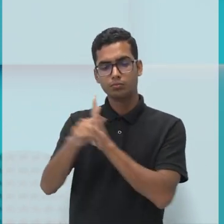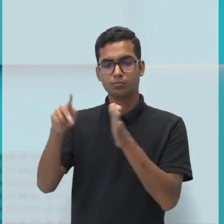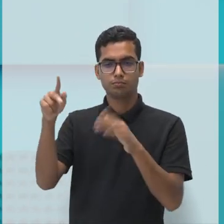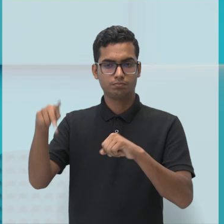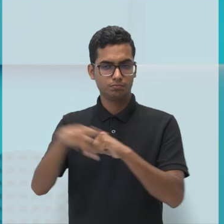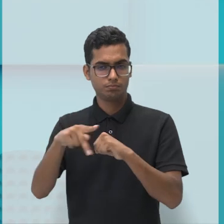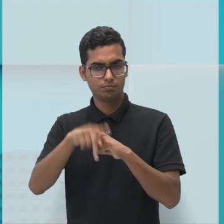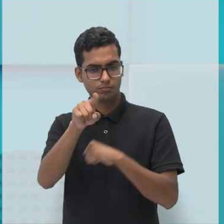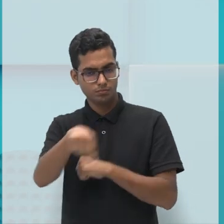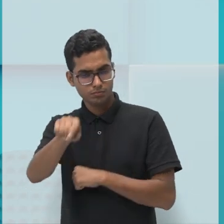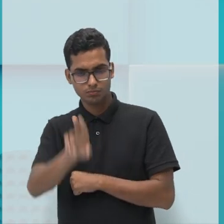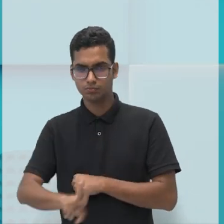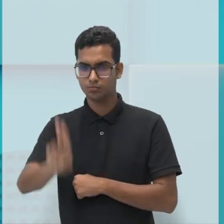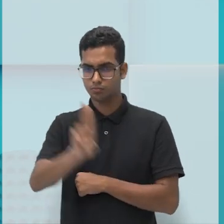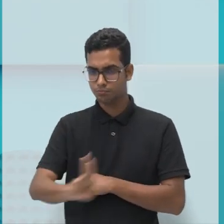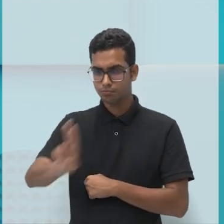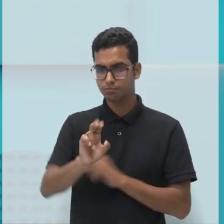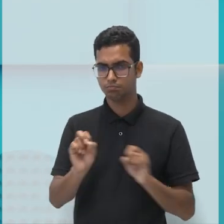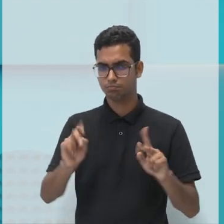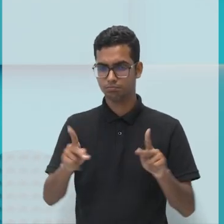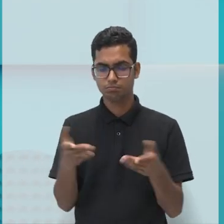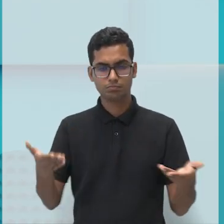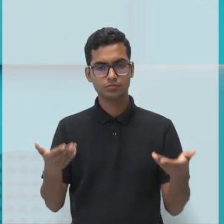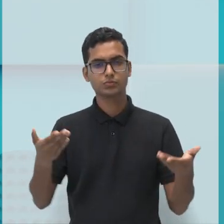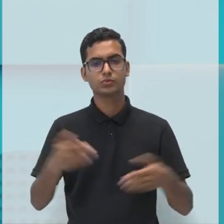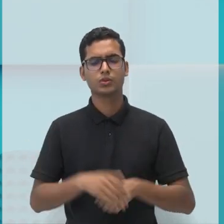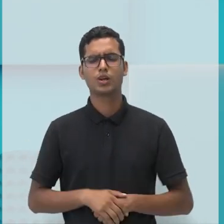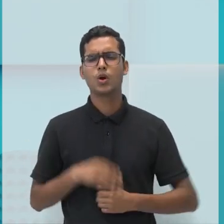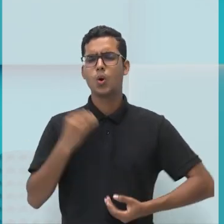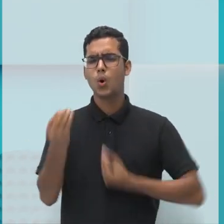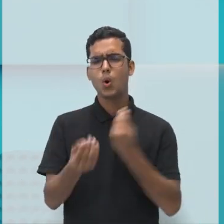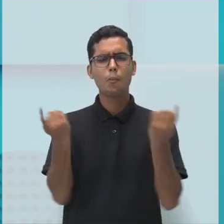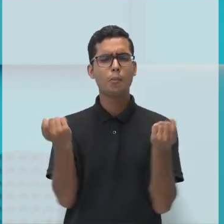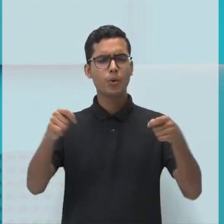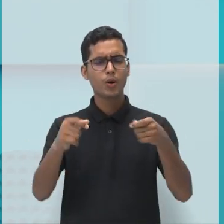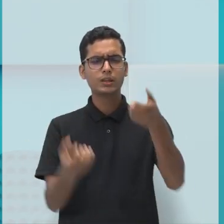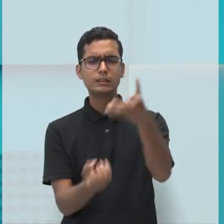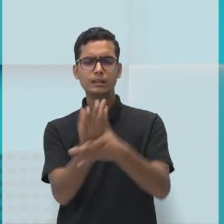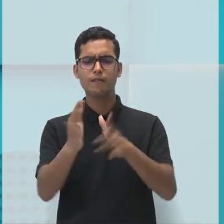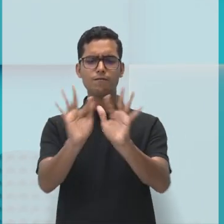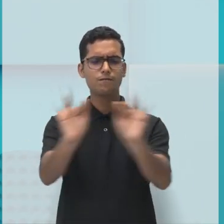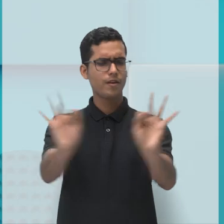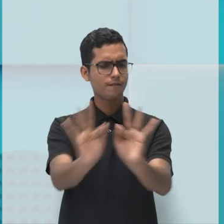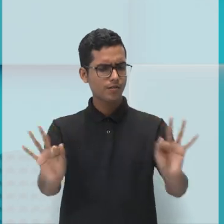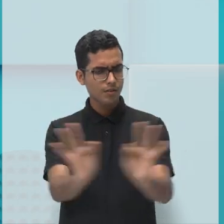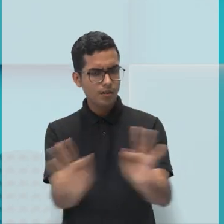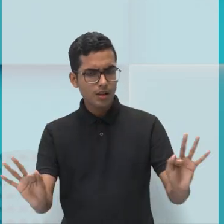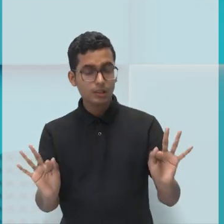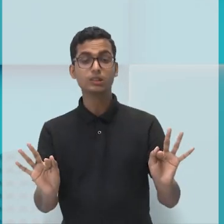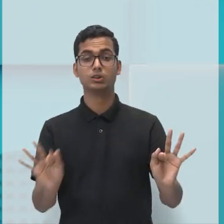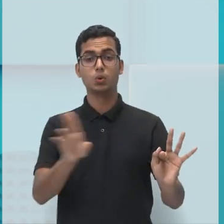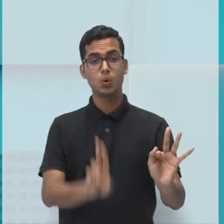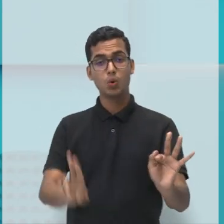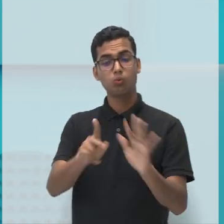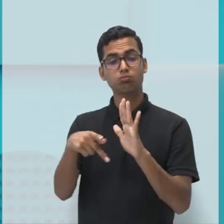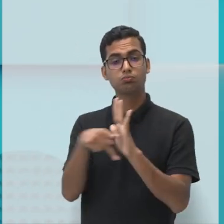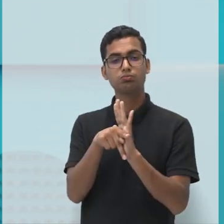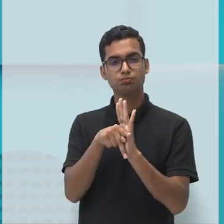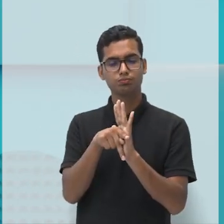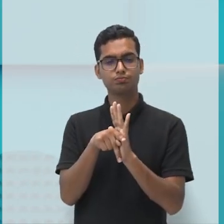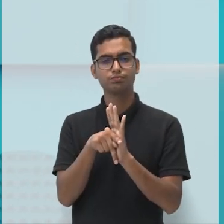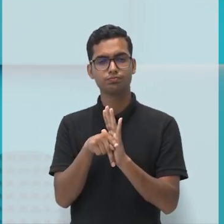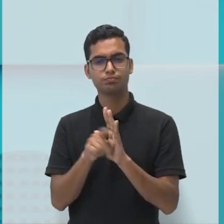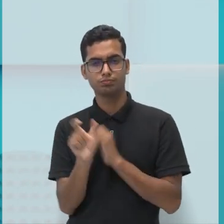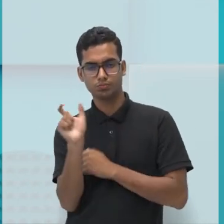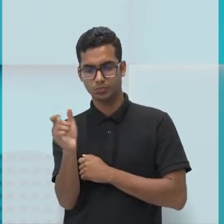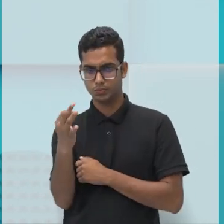vocês vão usar, certo? E agora, como é que eu posso construir frases a partir desses pronomes? Então,